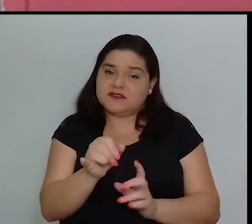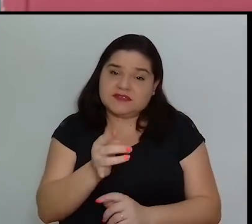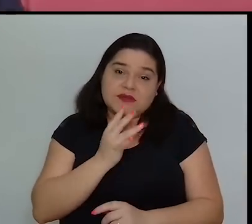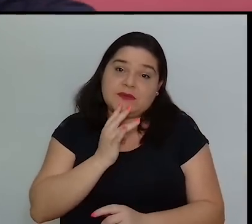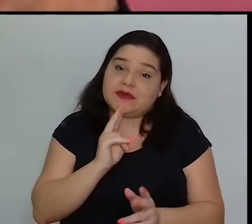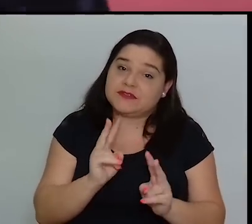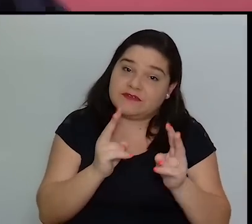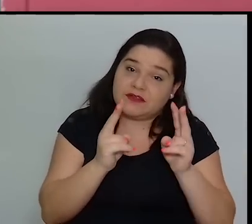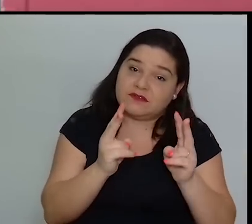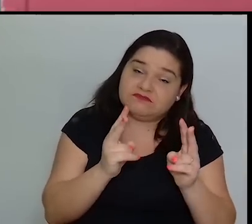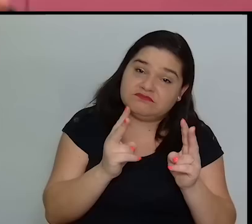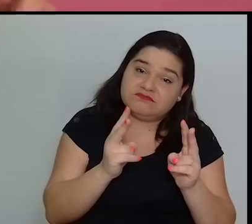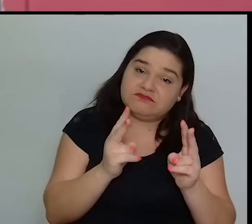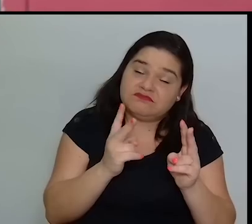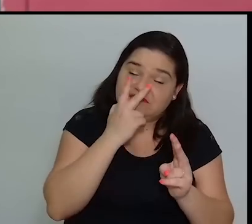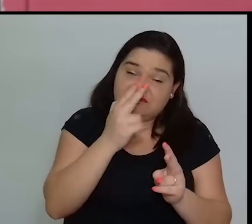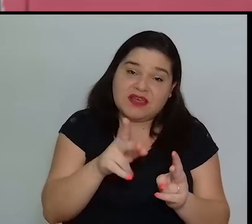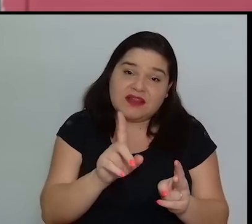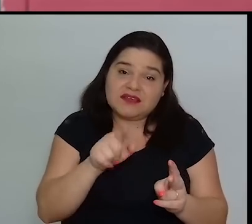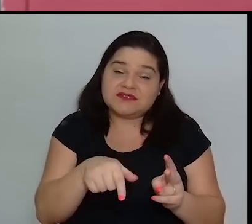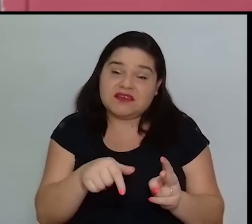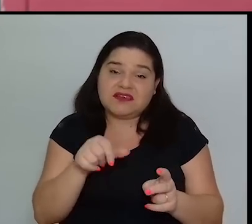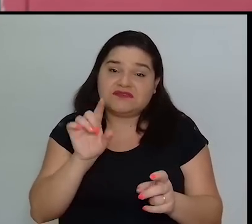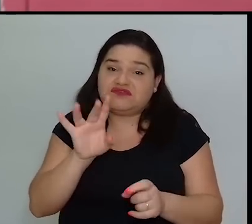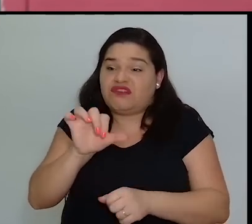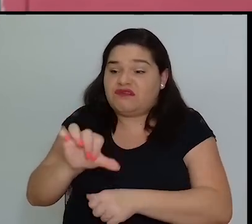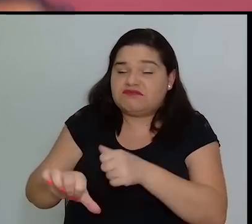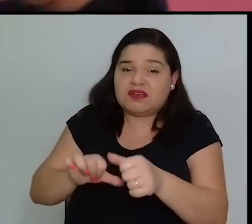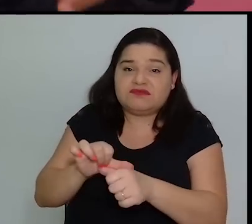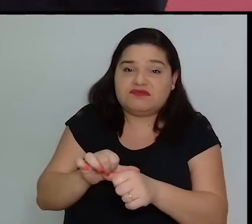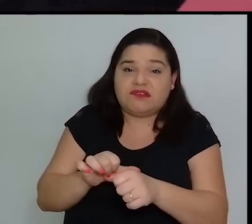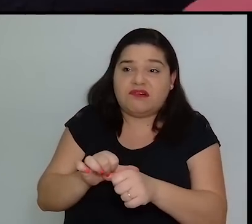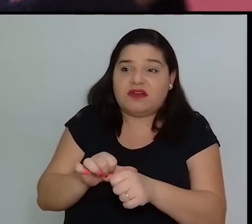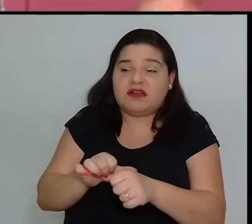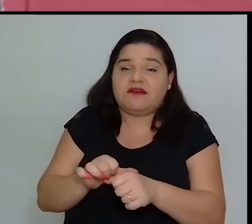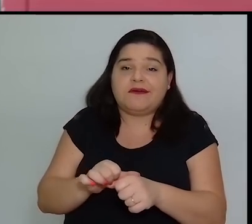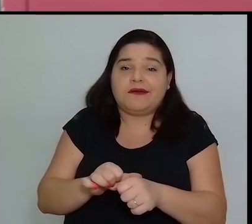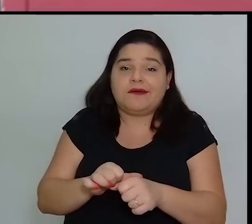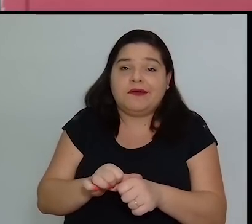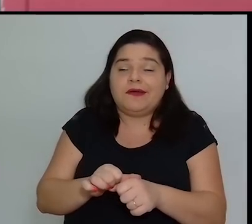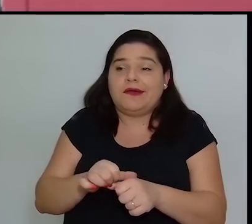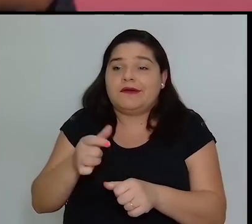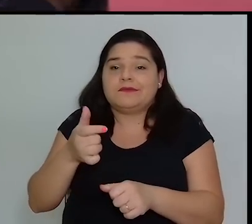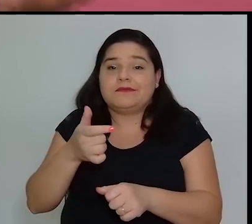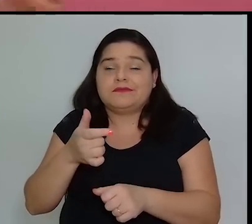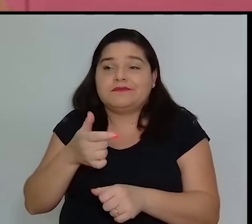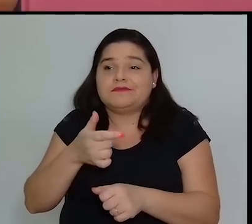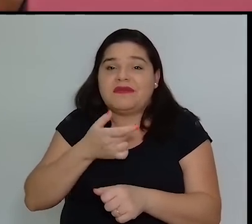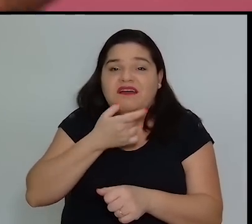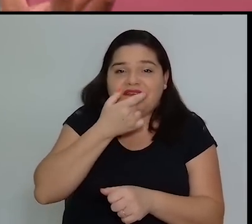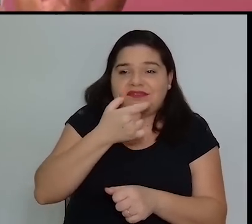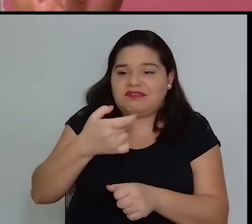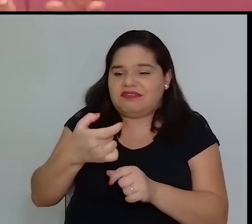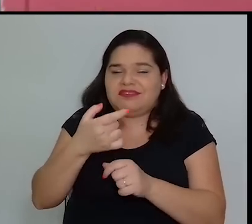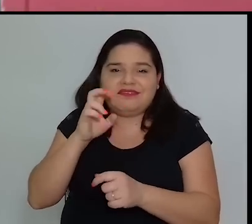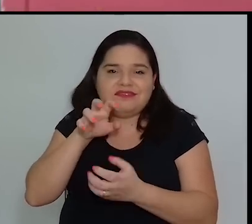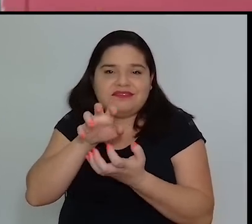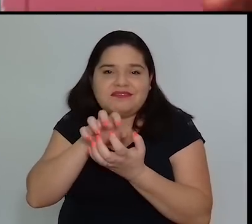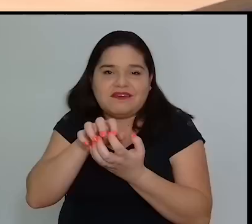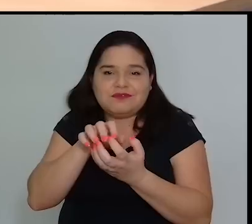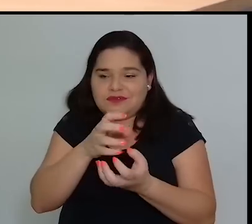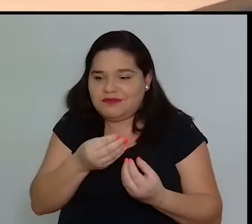vai virar o tempo do safari que você vai lá e troca por uma dentadura por caminhão de ouro então você não sabe quanto é que aquele ouro